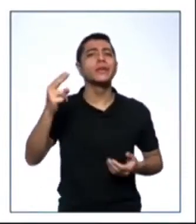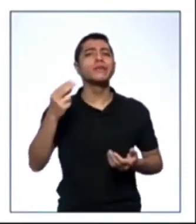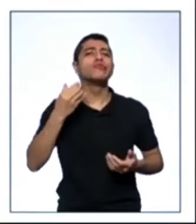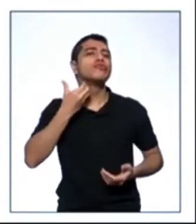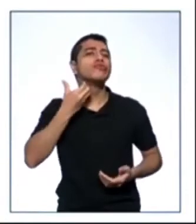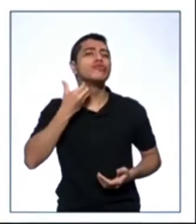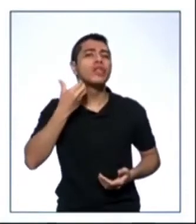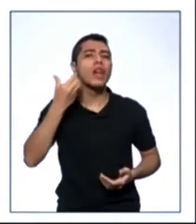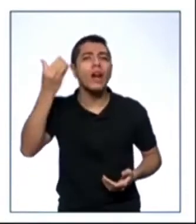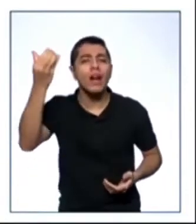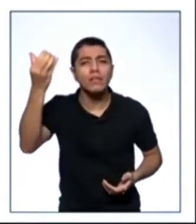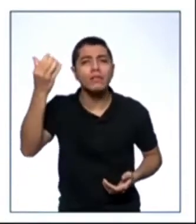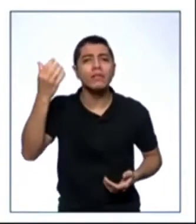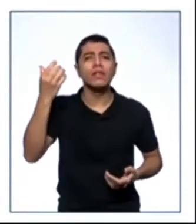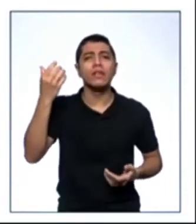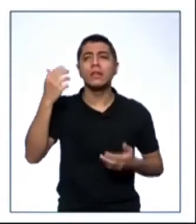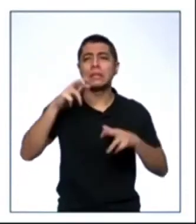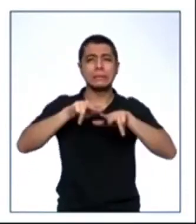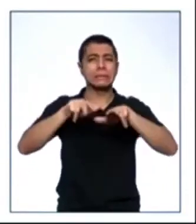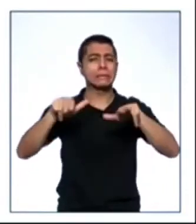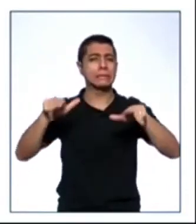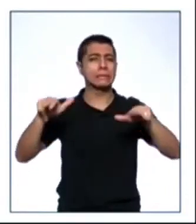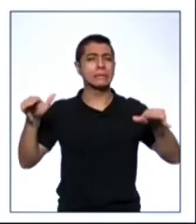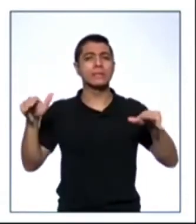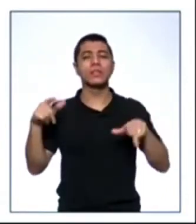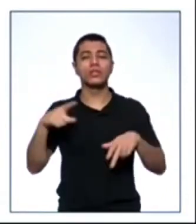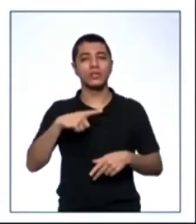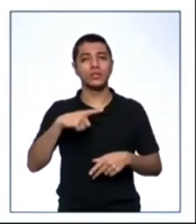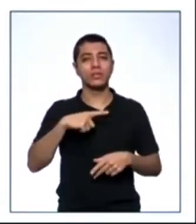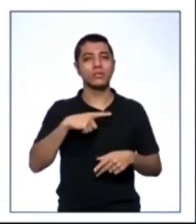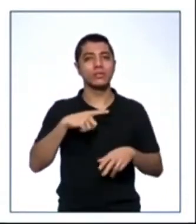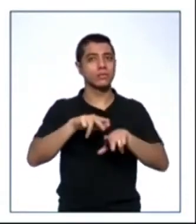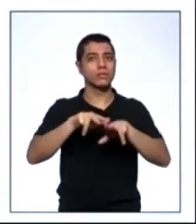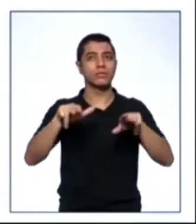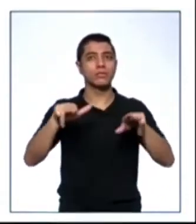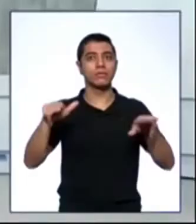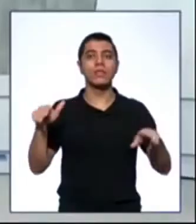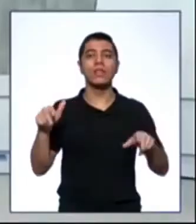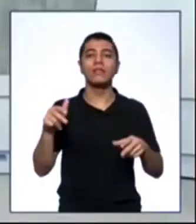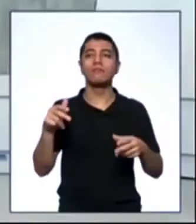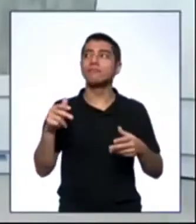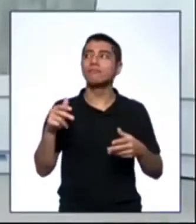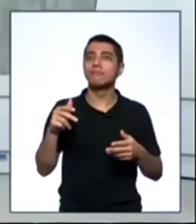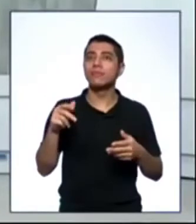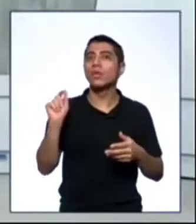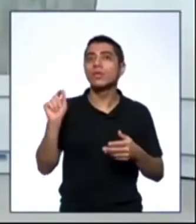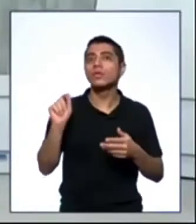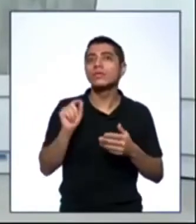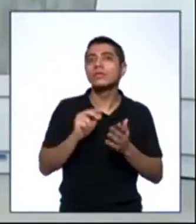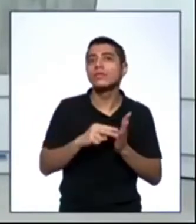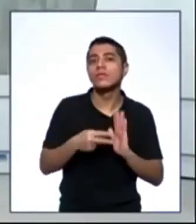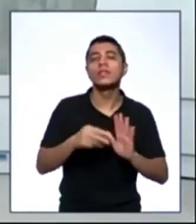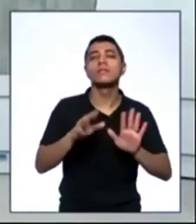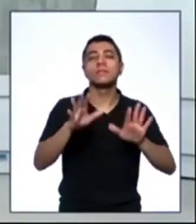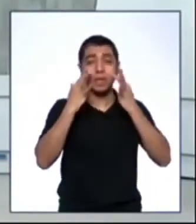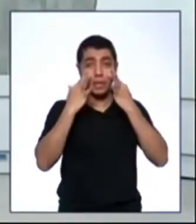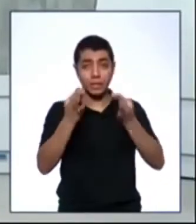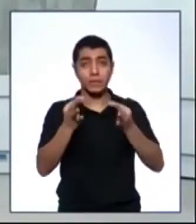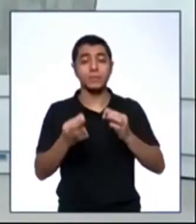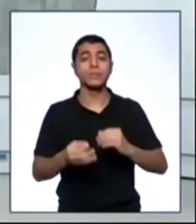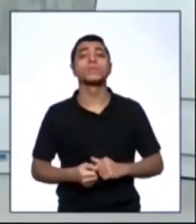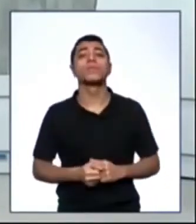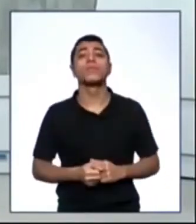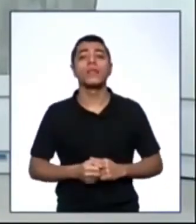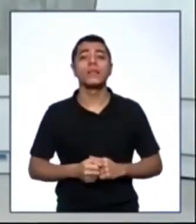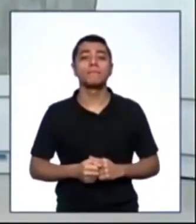leão. E aí tem um monte de animal. Você vai falar, Gui do céu, chega aí, mano. Gui do céu, o que eles estão falando? Qual que é a lógica disso? Gente,